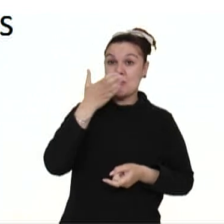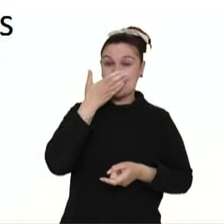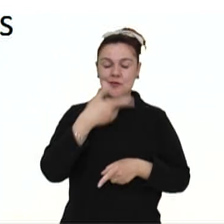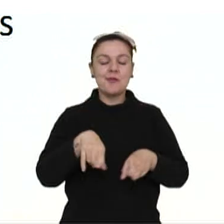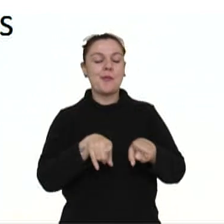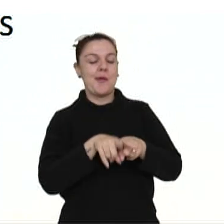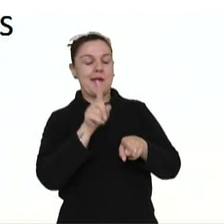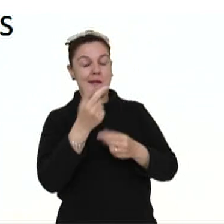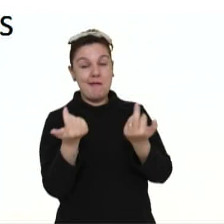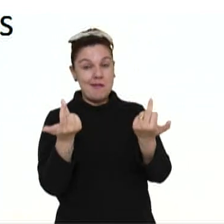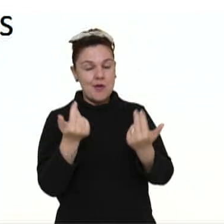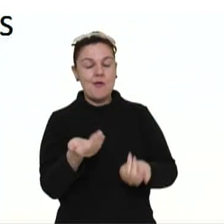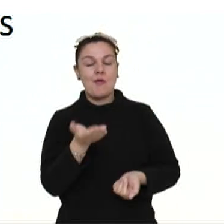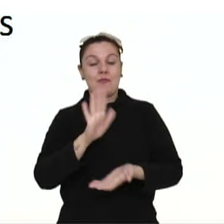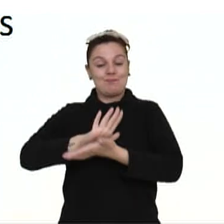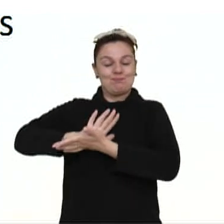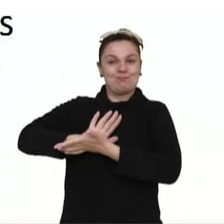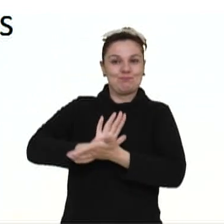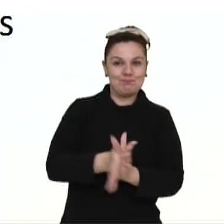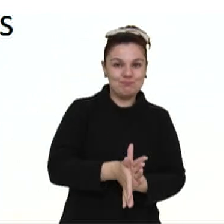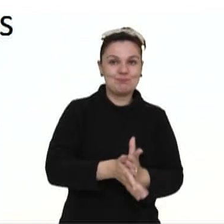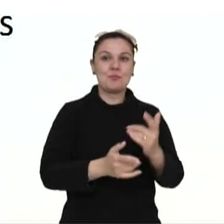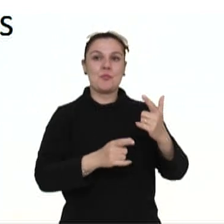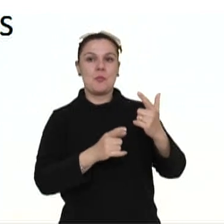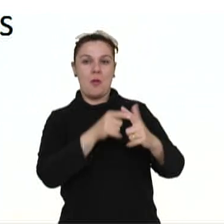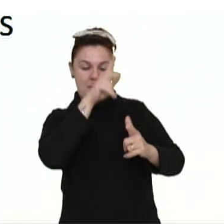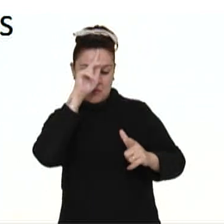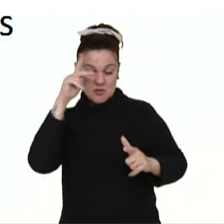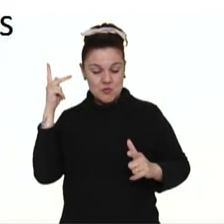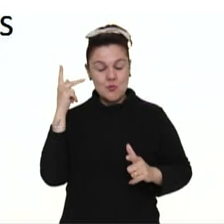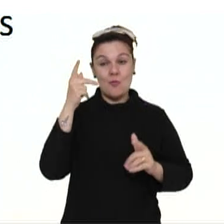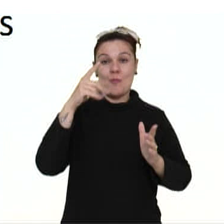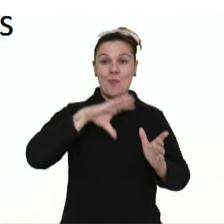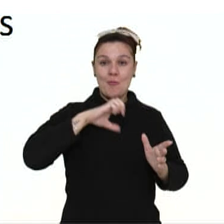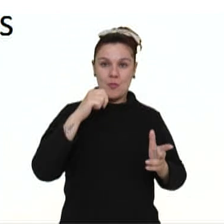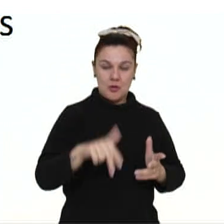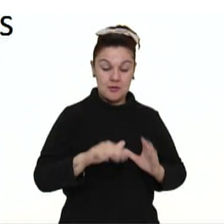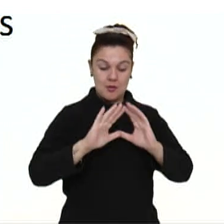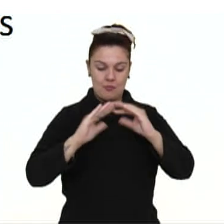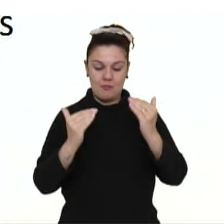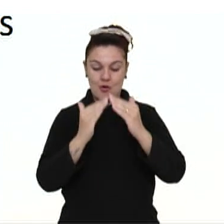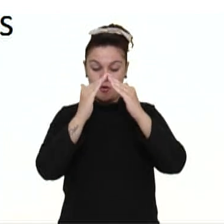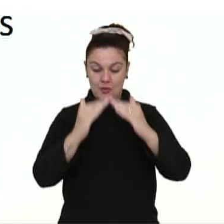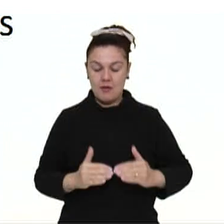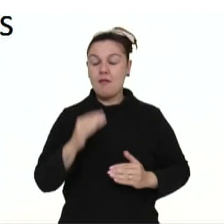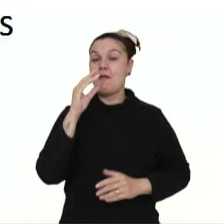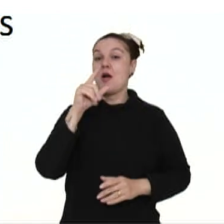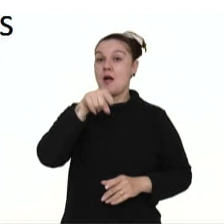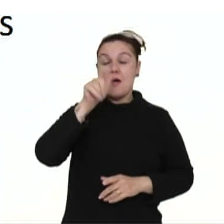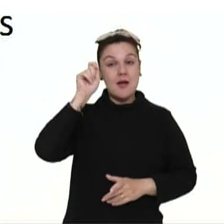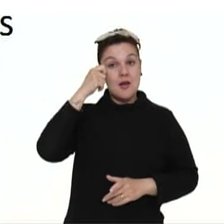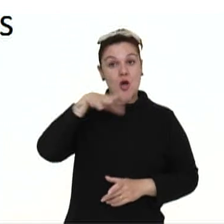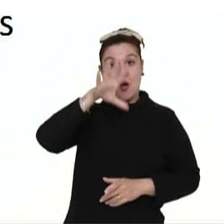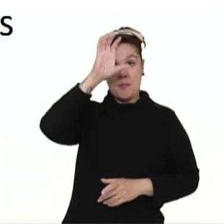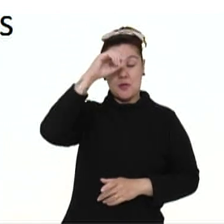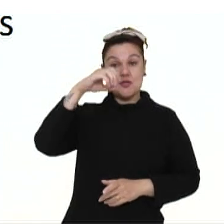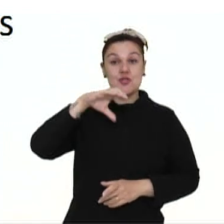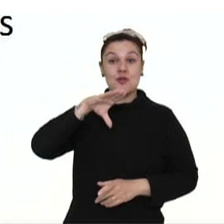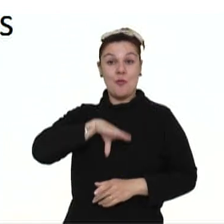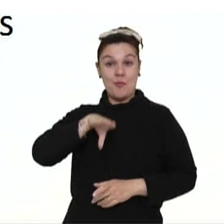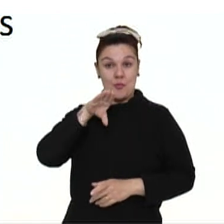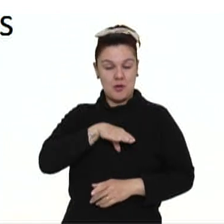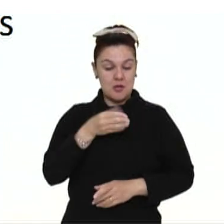cultura africana foi geralmente suprimida pelos colonizadores. Na colônia, os africanos aprendiam o português, eram batizados com